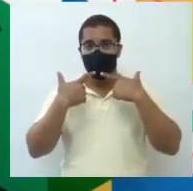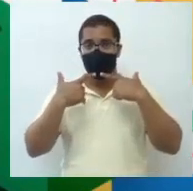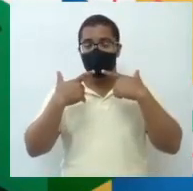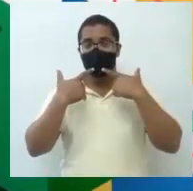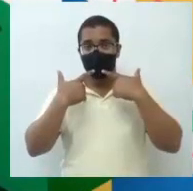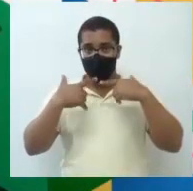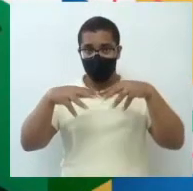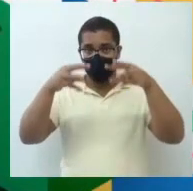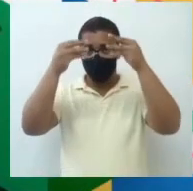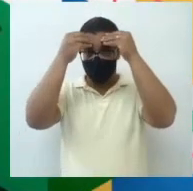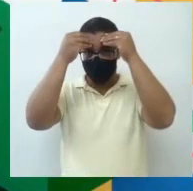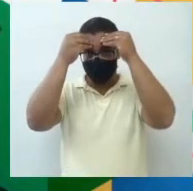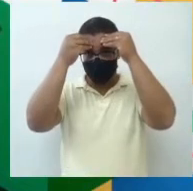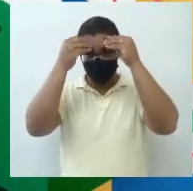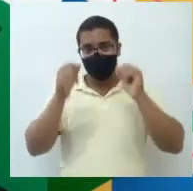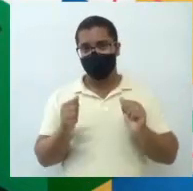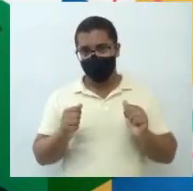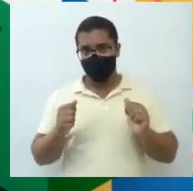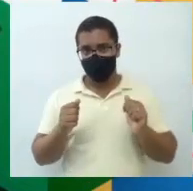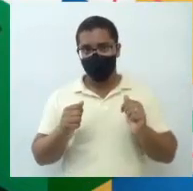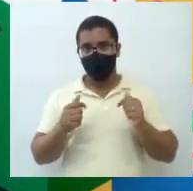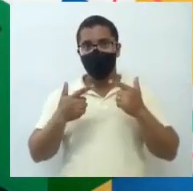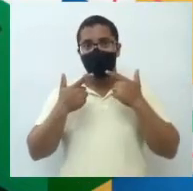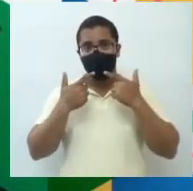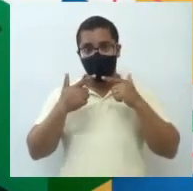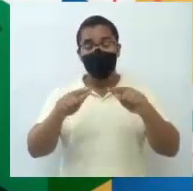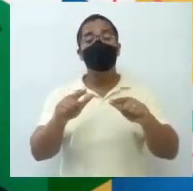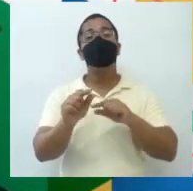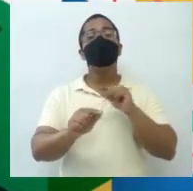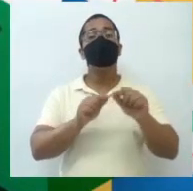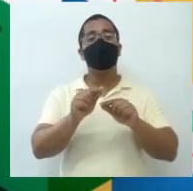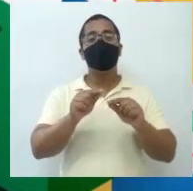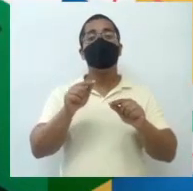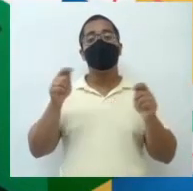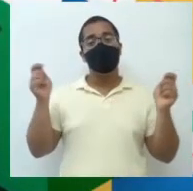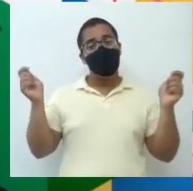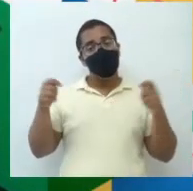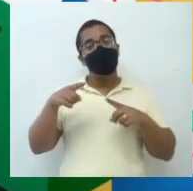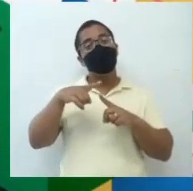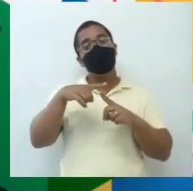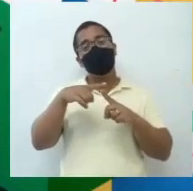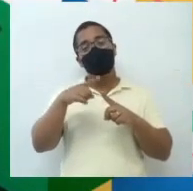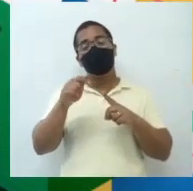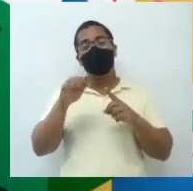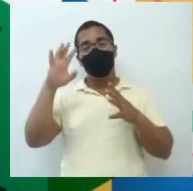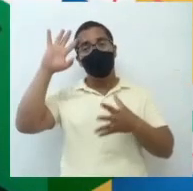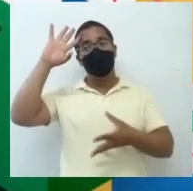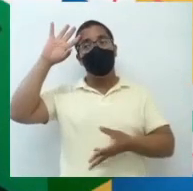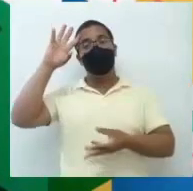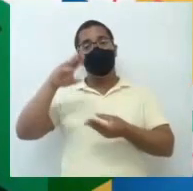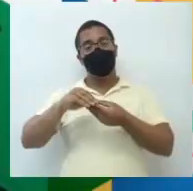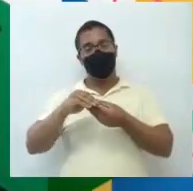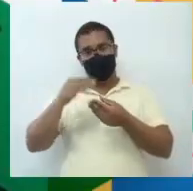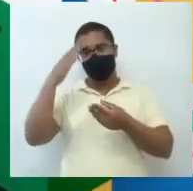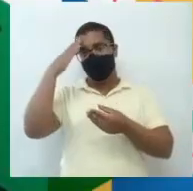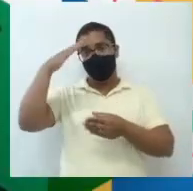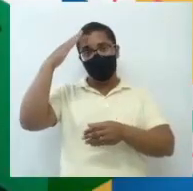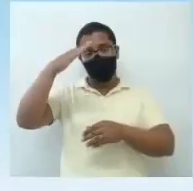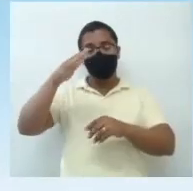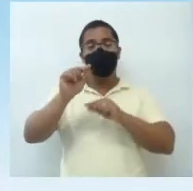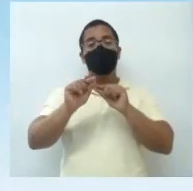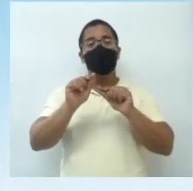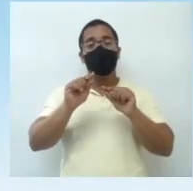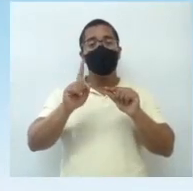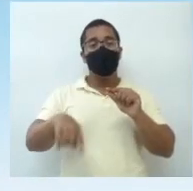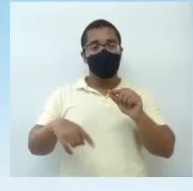gente pode chamar de linguagem e esse modelo de linguagem ele vai buscar a compreensão daquilo que ele